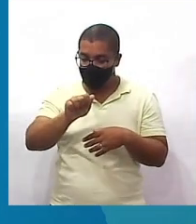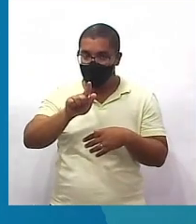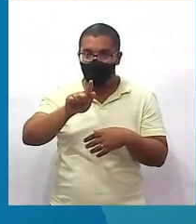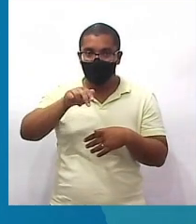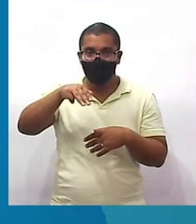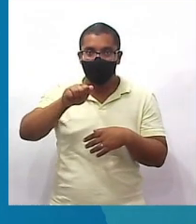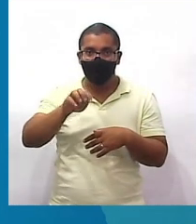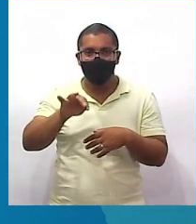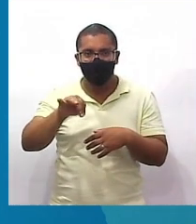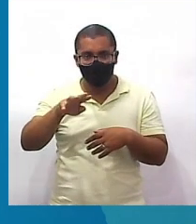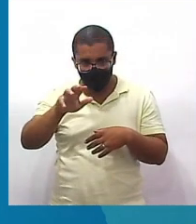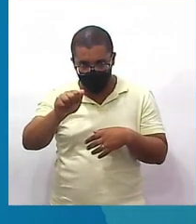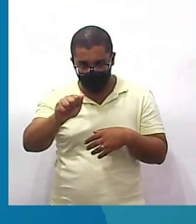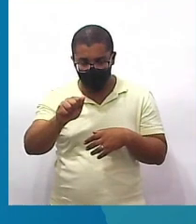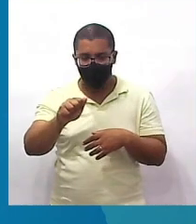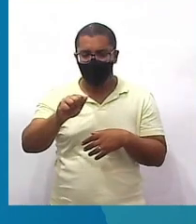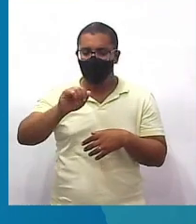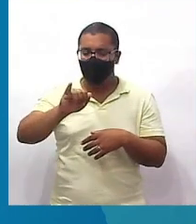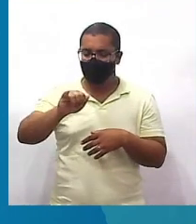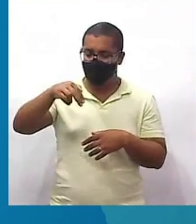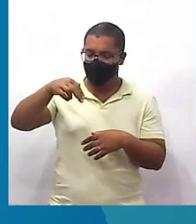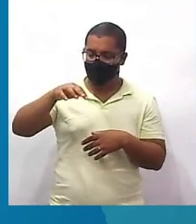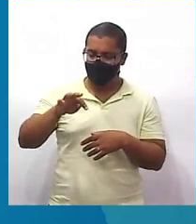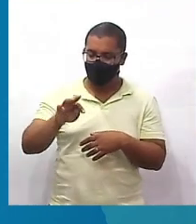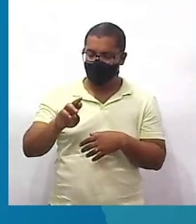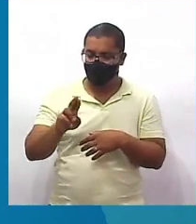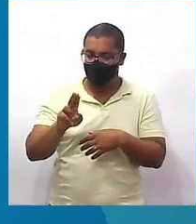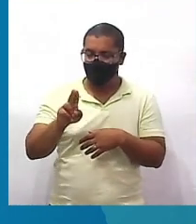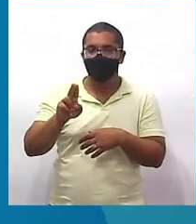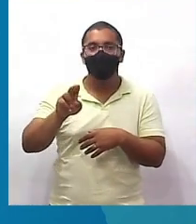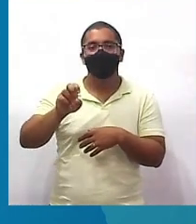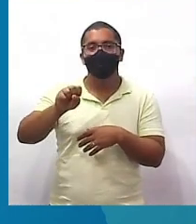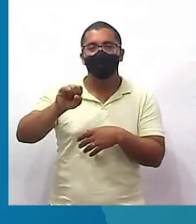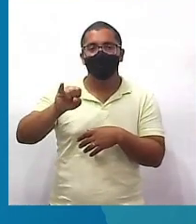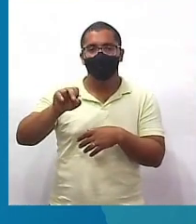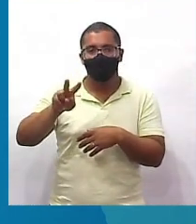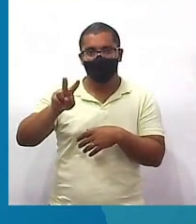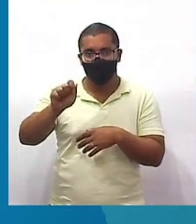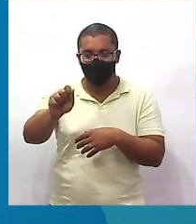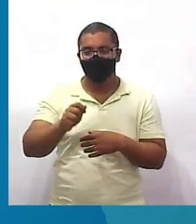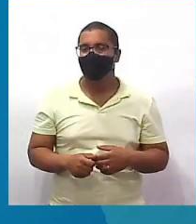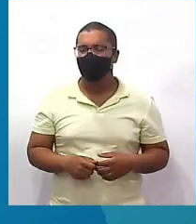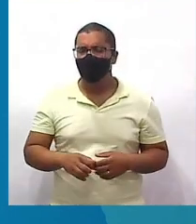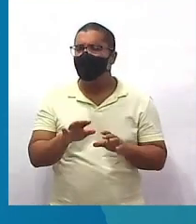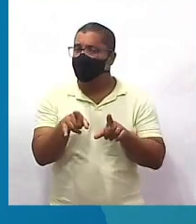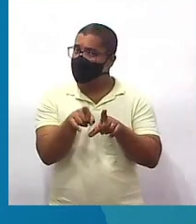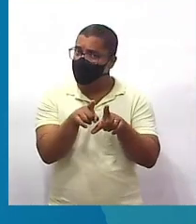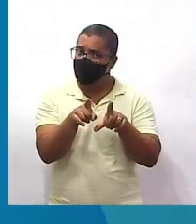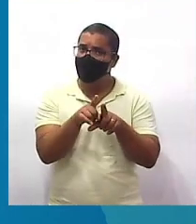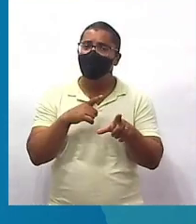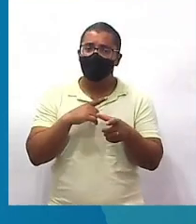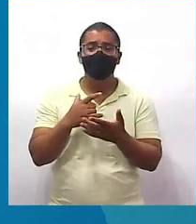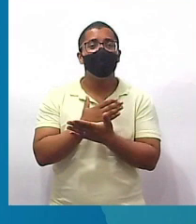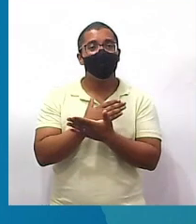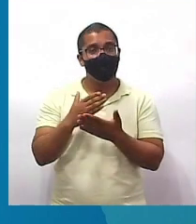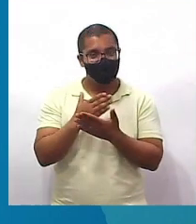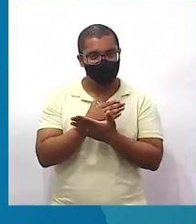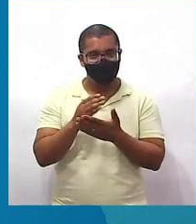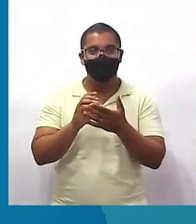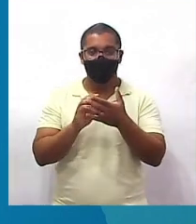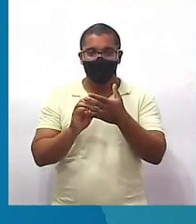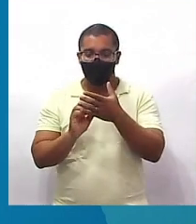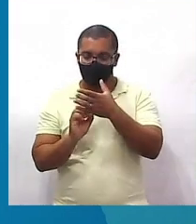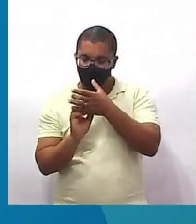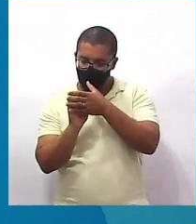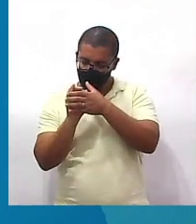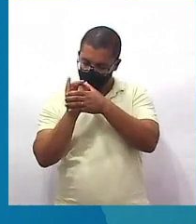intrusiva. Mas também pode haver as rochas magmáticas que vão ser ali, formadas justamente com